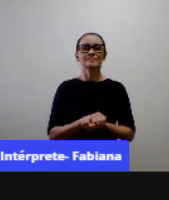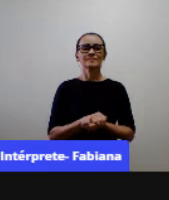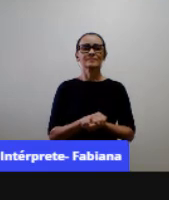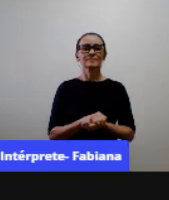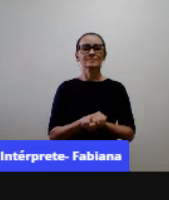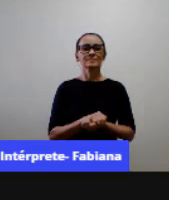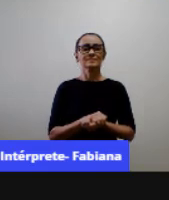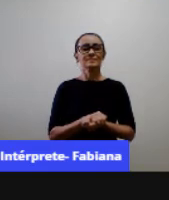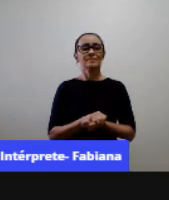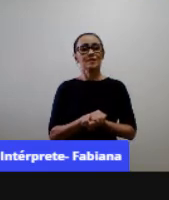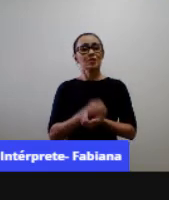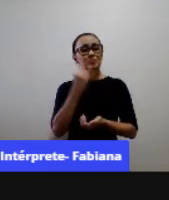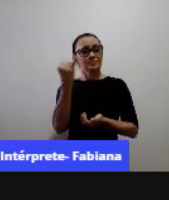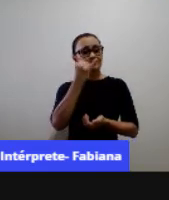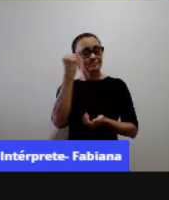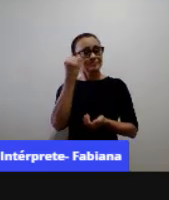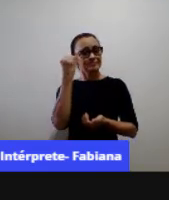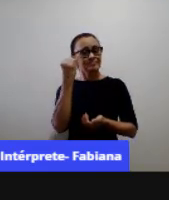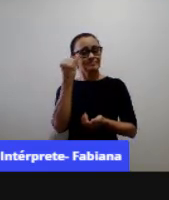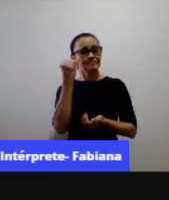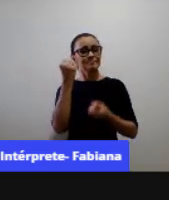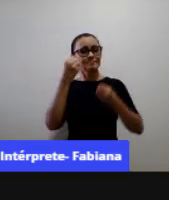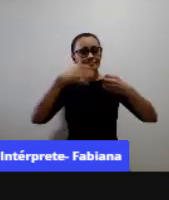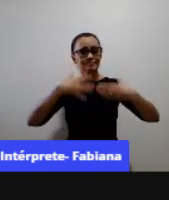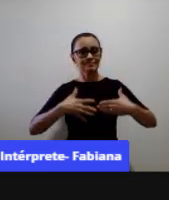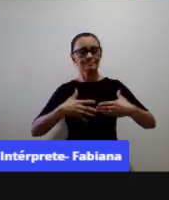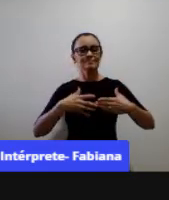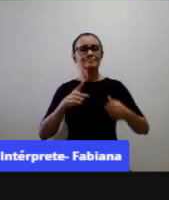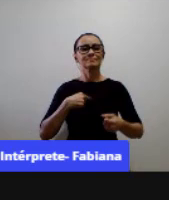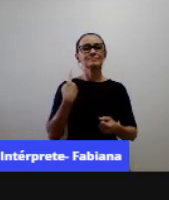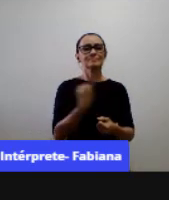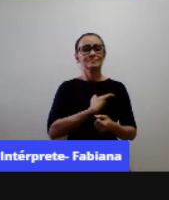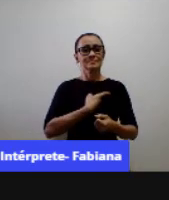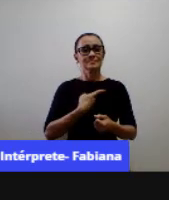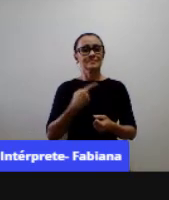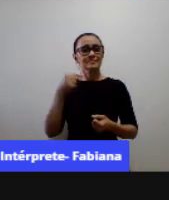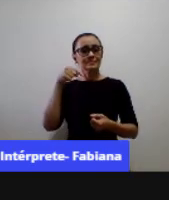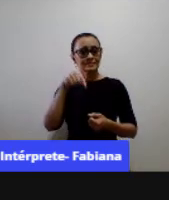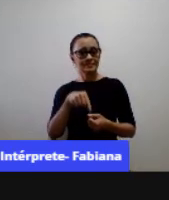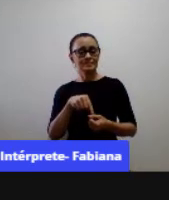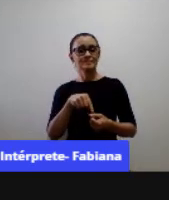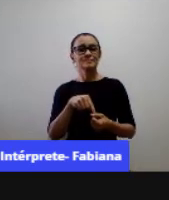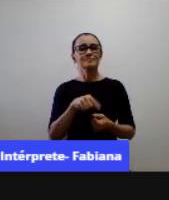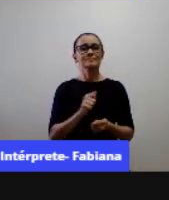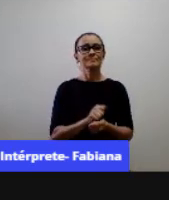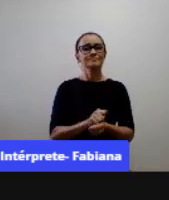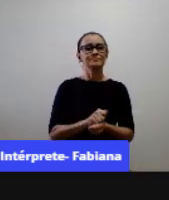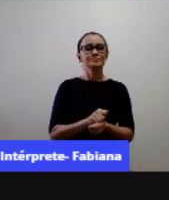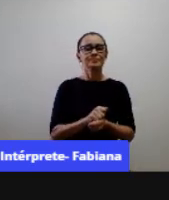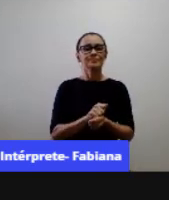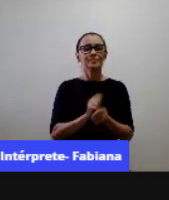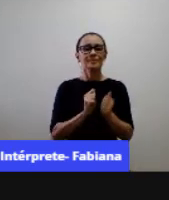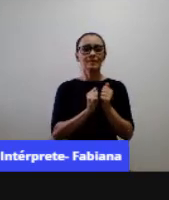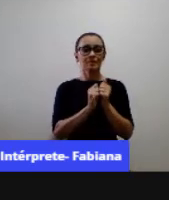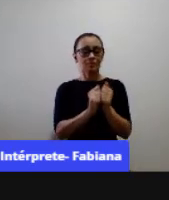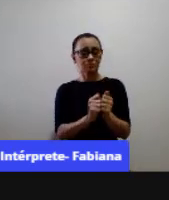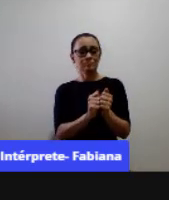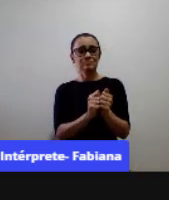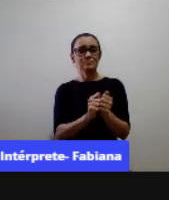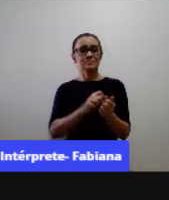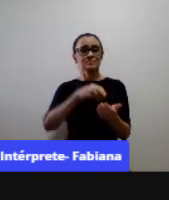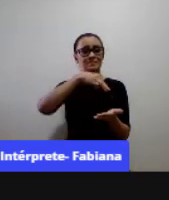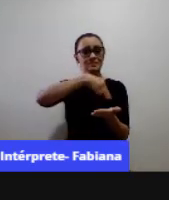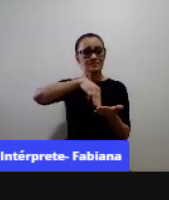Cabe salientar que nós estamos aqui com a disponibilização da professora Elza Fernandes,